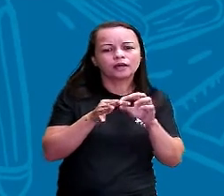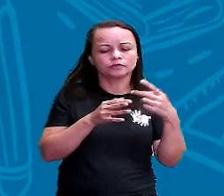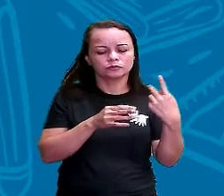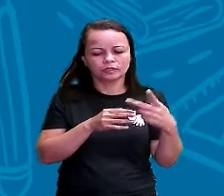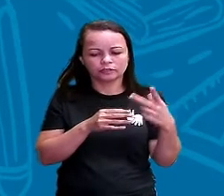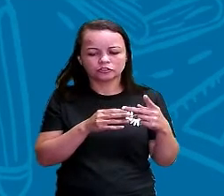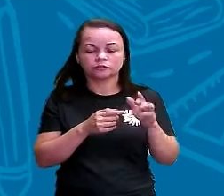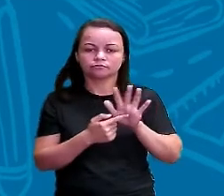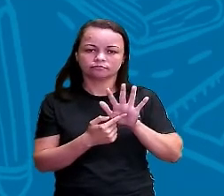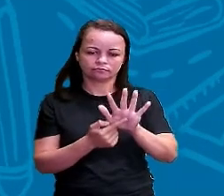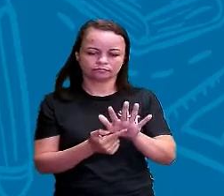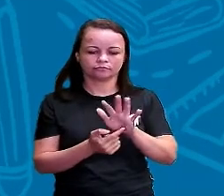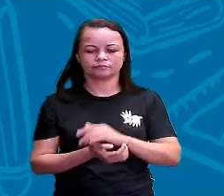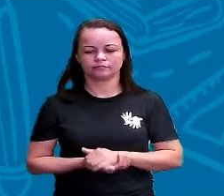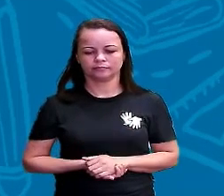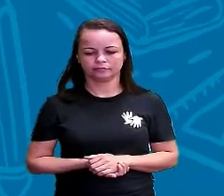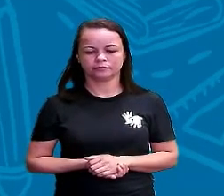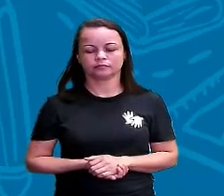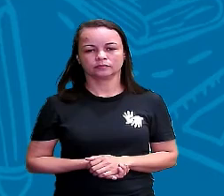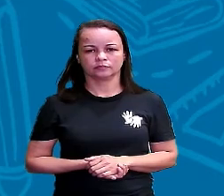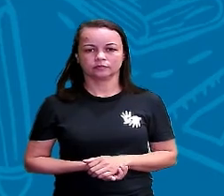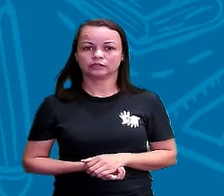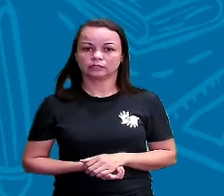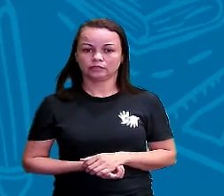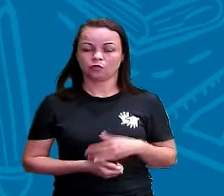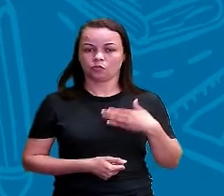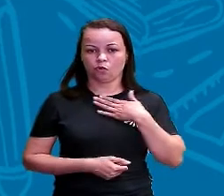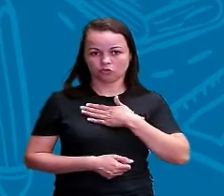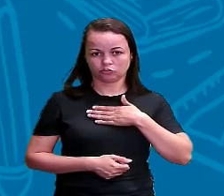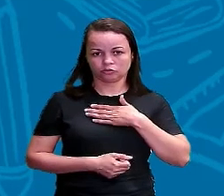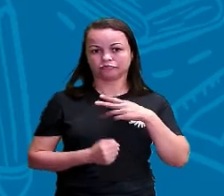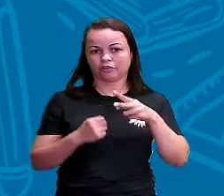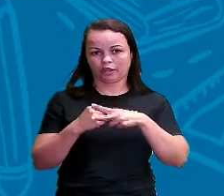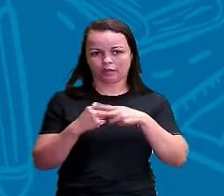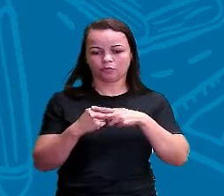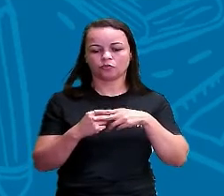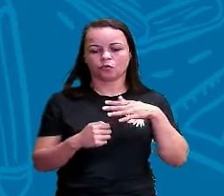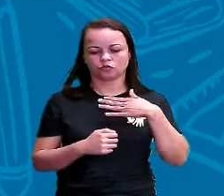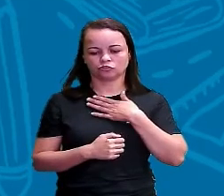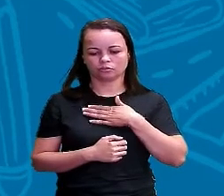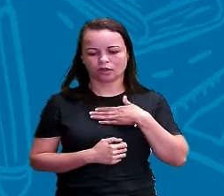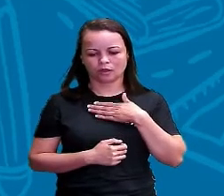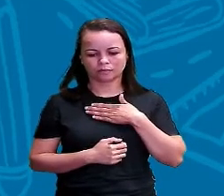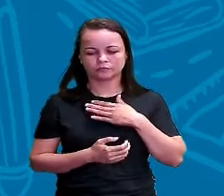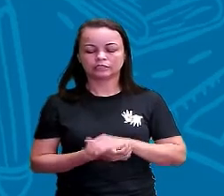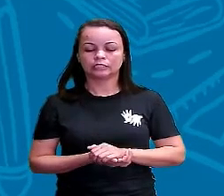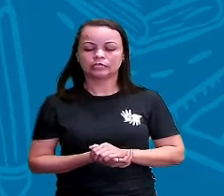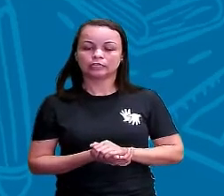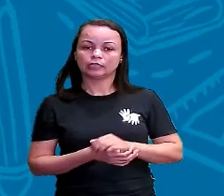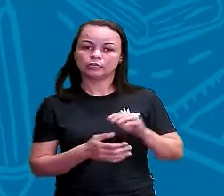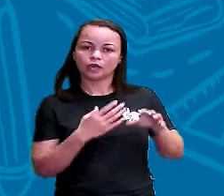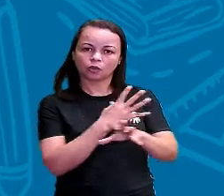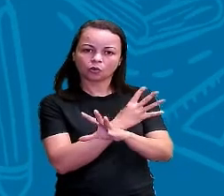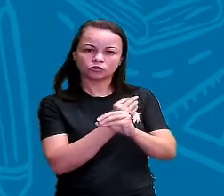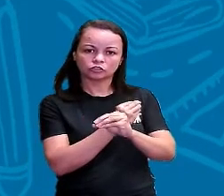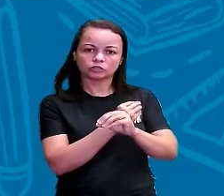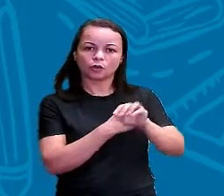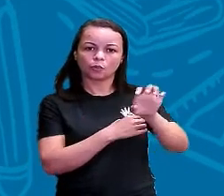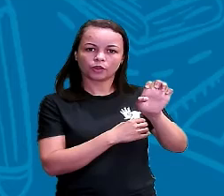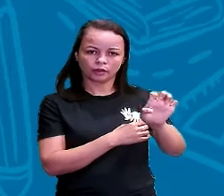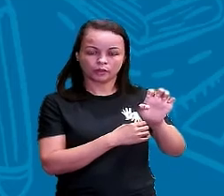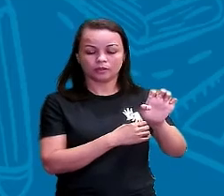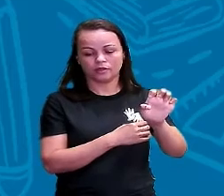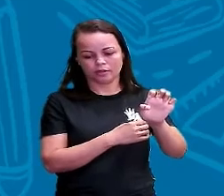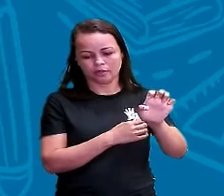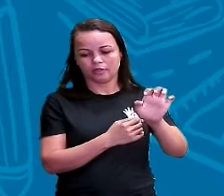presentes. Então, ó, gostar é o verbo, tá bom? E a conjunção e, ó, está ligando termos